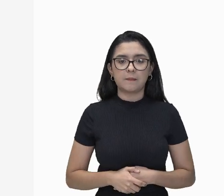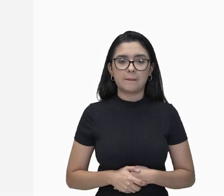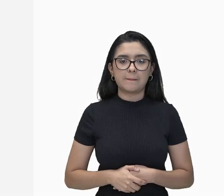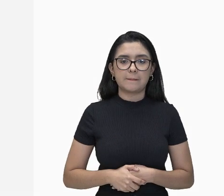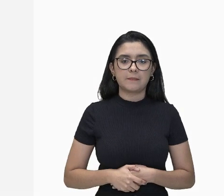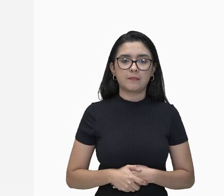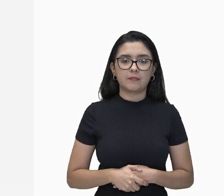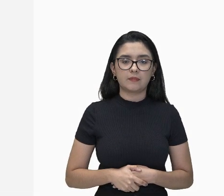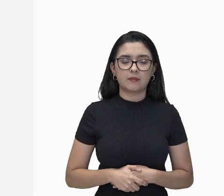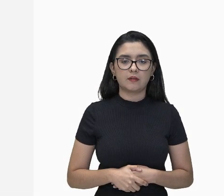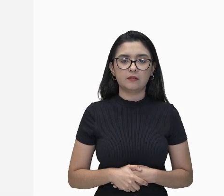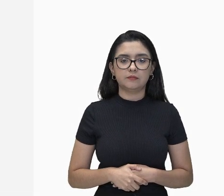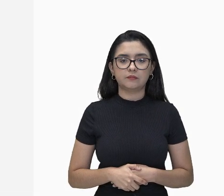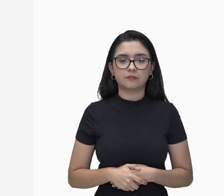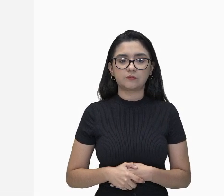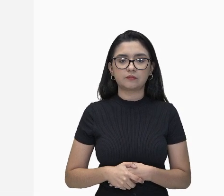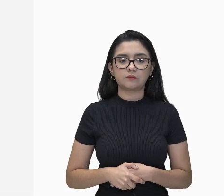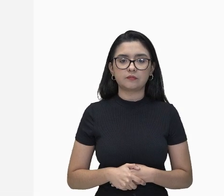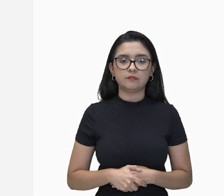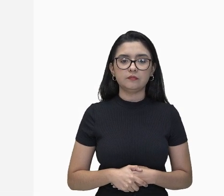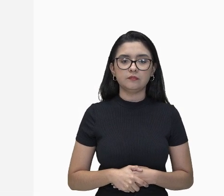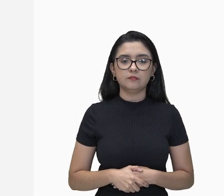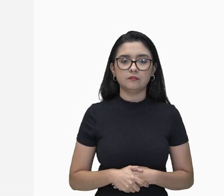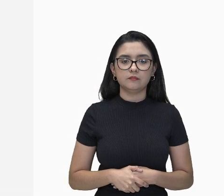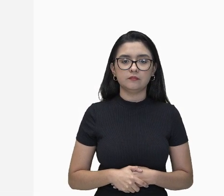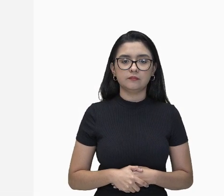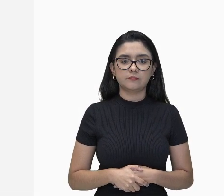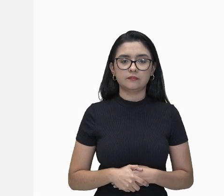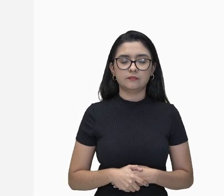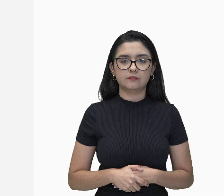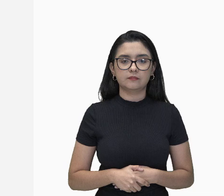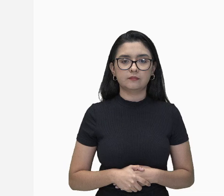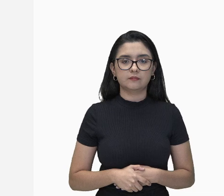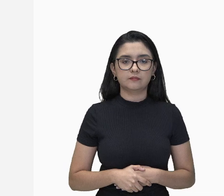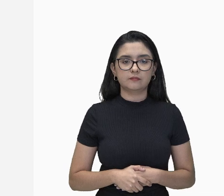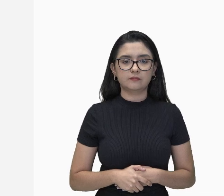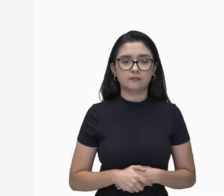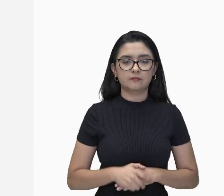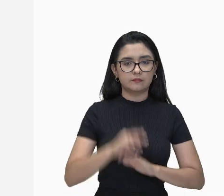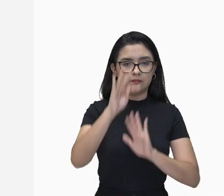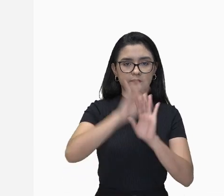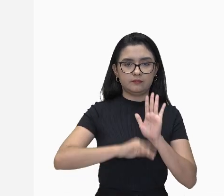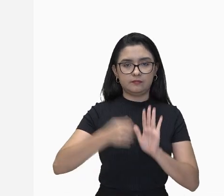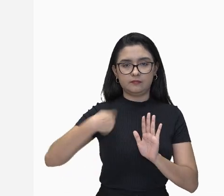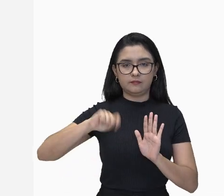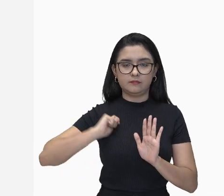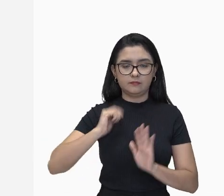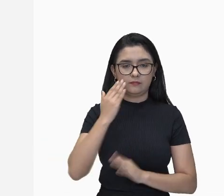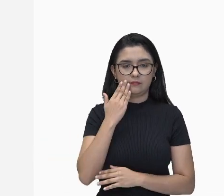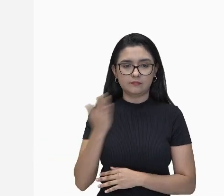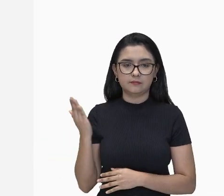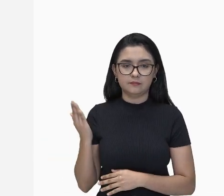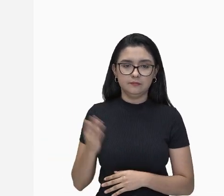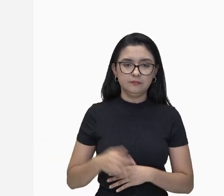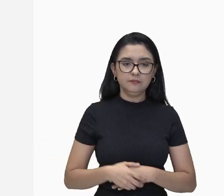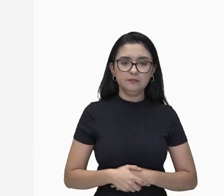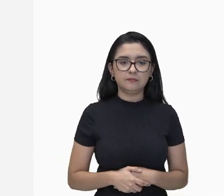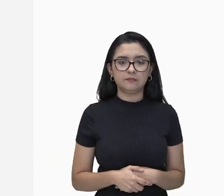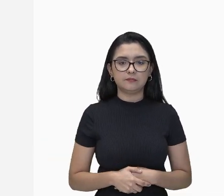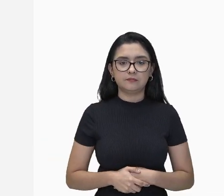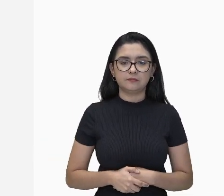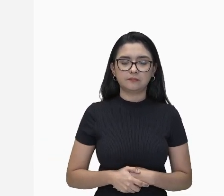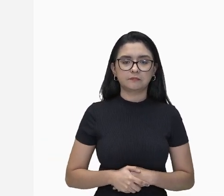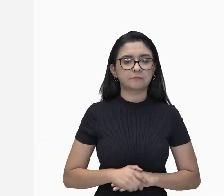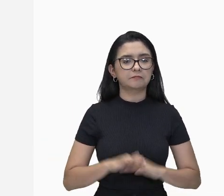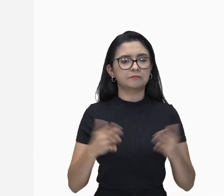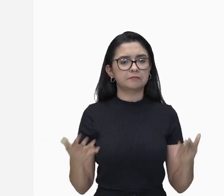los cerros veía allá abajo el tan hermoso lago. Que bonito,